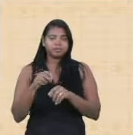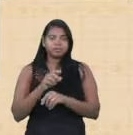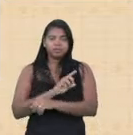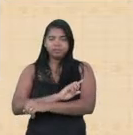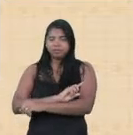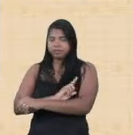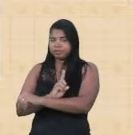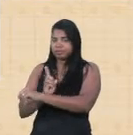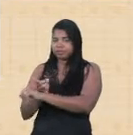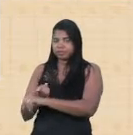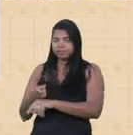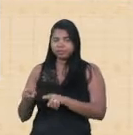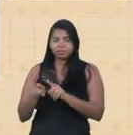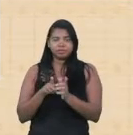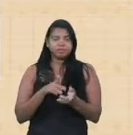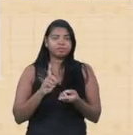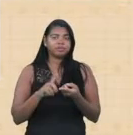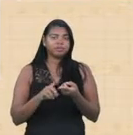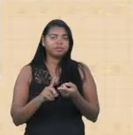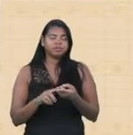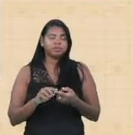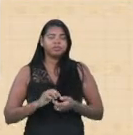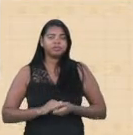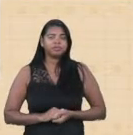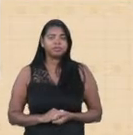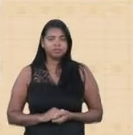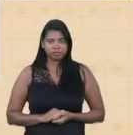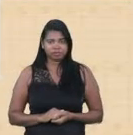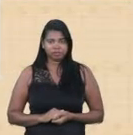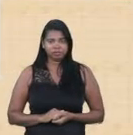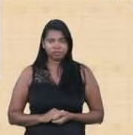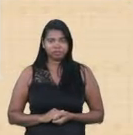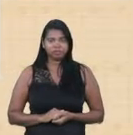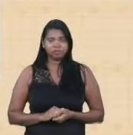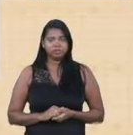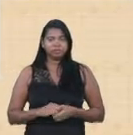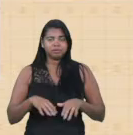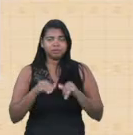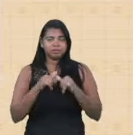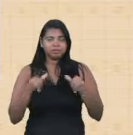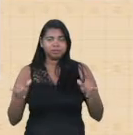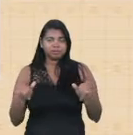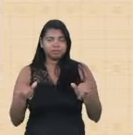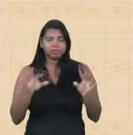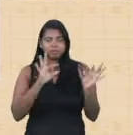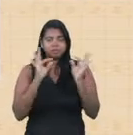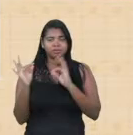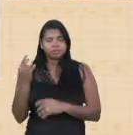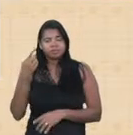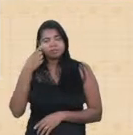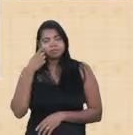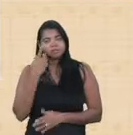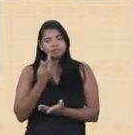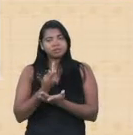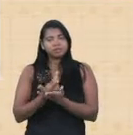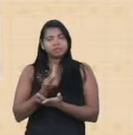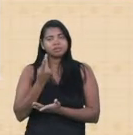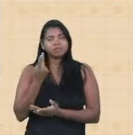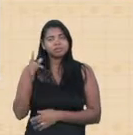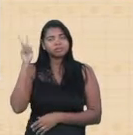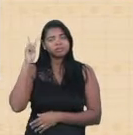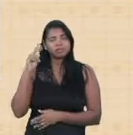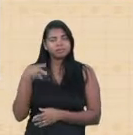velocidade decomposta, se ficará perpendicular ao campo. E a gente acabou de ver que perpendicular realiza uma trajetória o